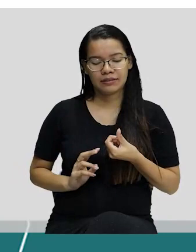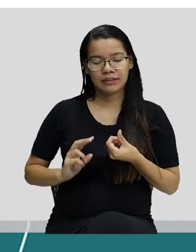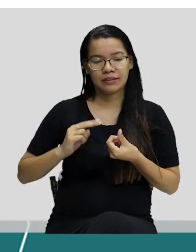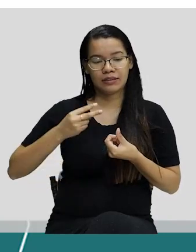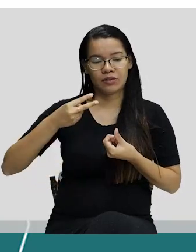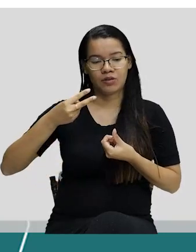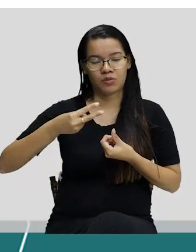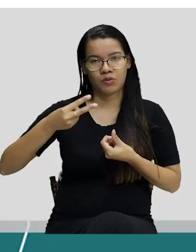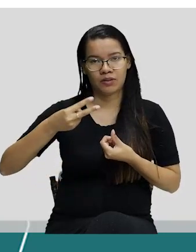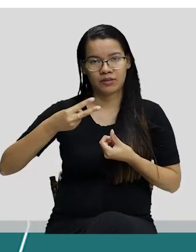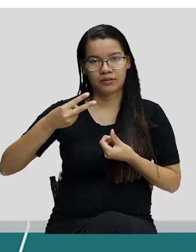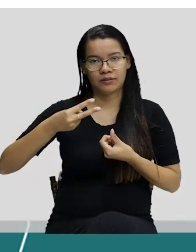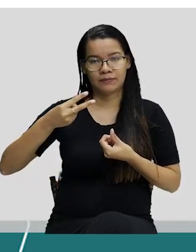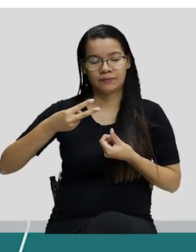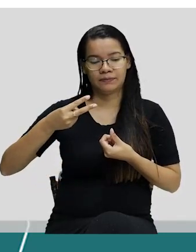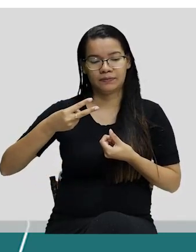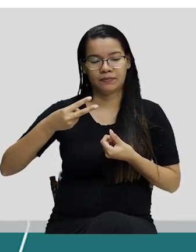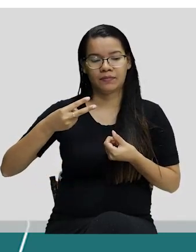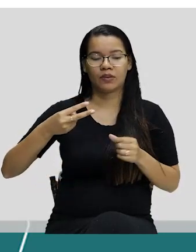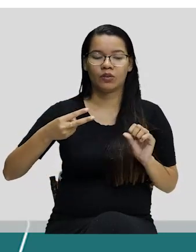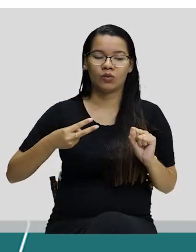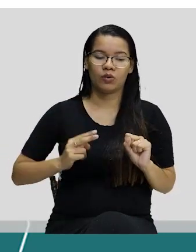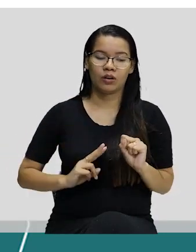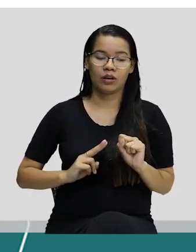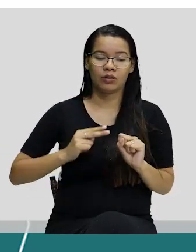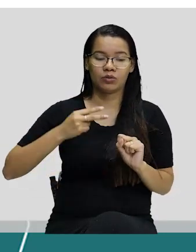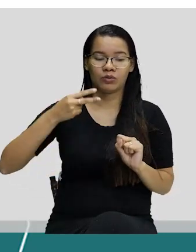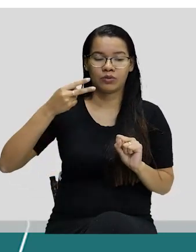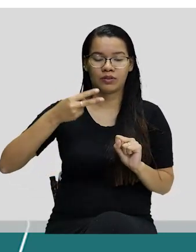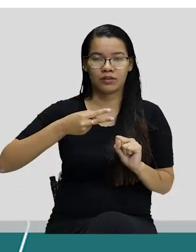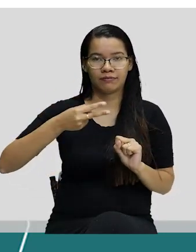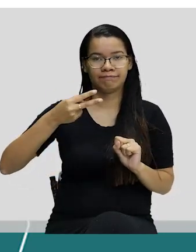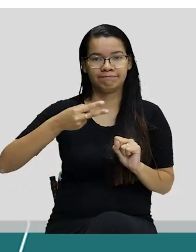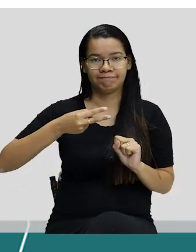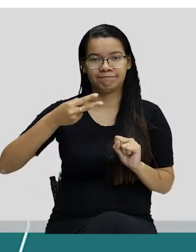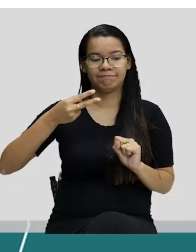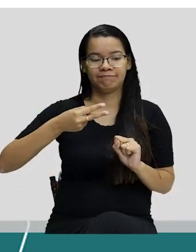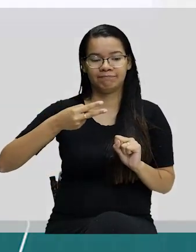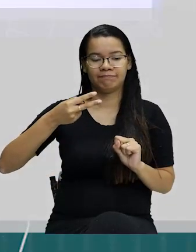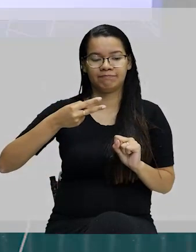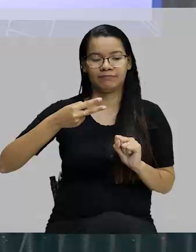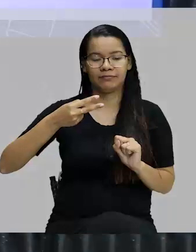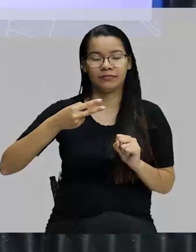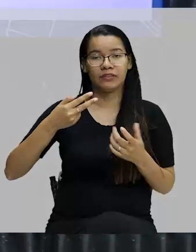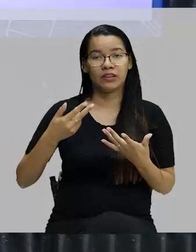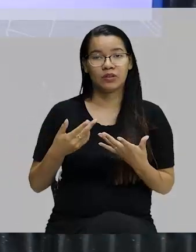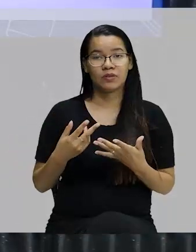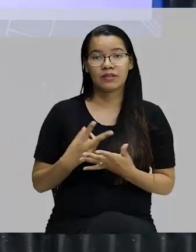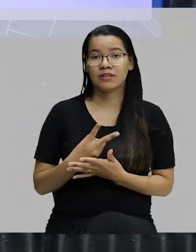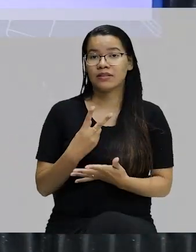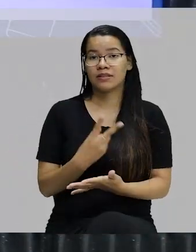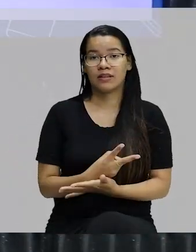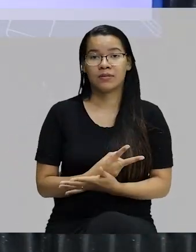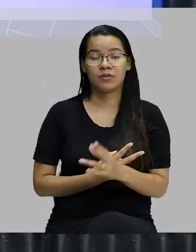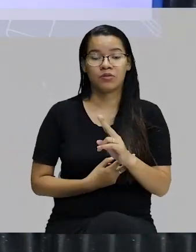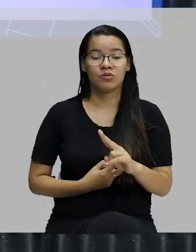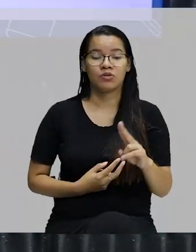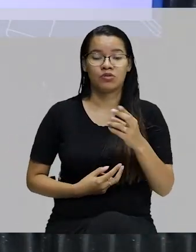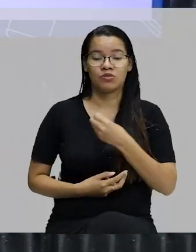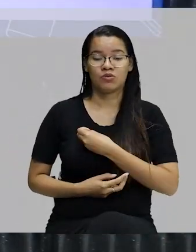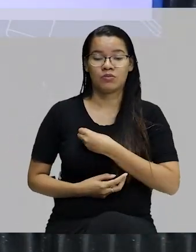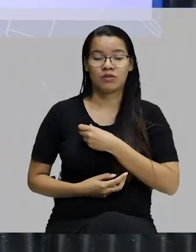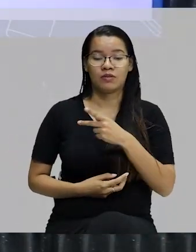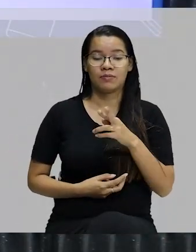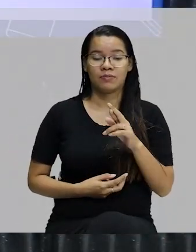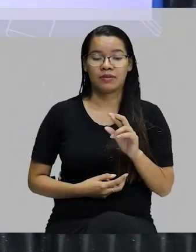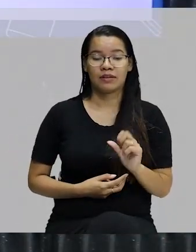ao quadrado, 36. 8 ao quadrado, 64. Então, eu estou sempre pegando esses números pares e elevando